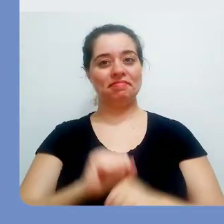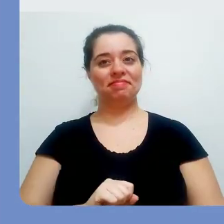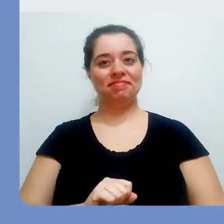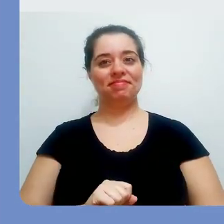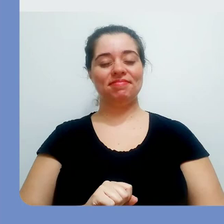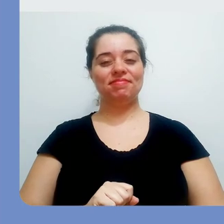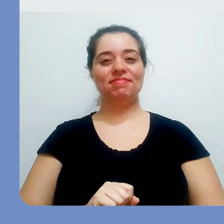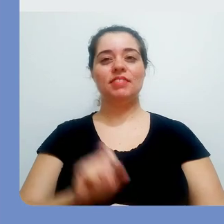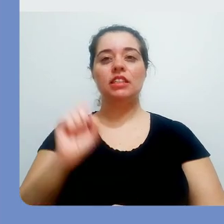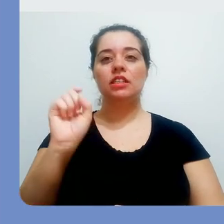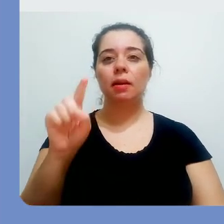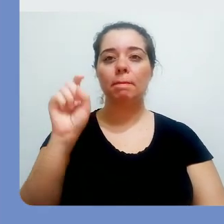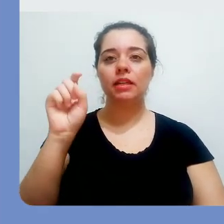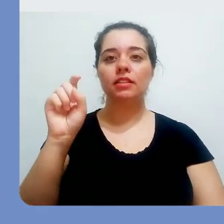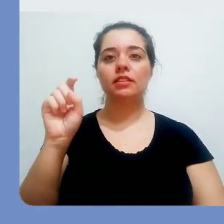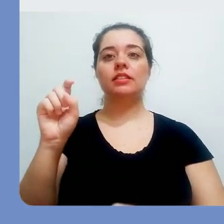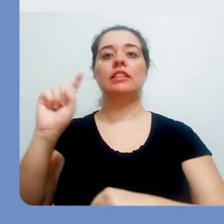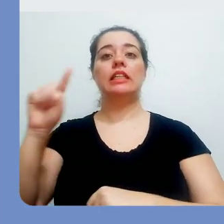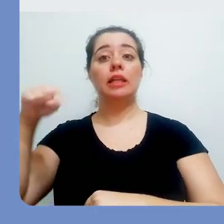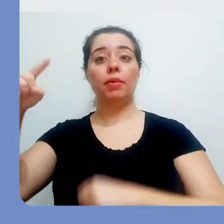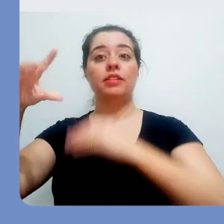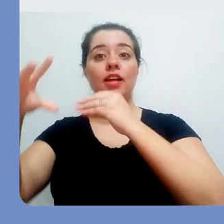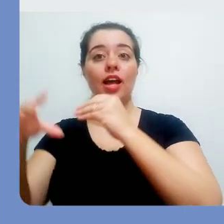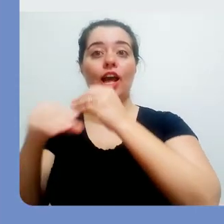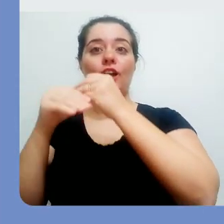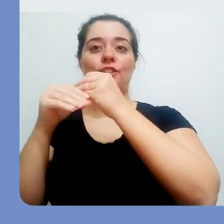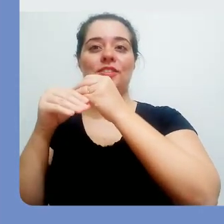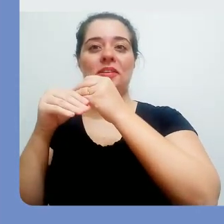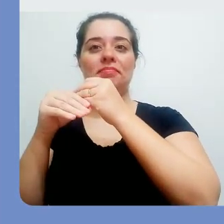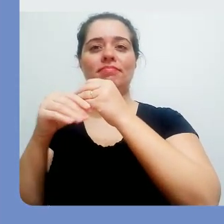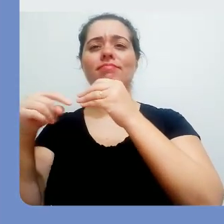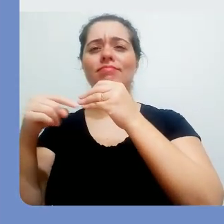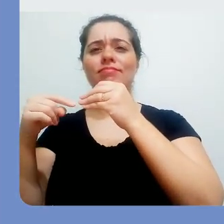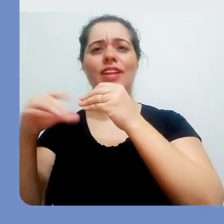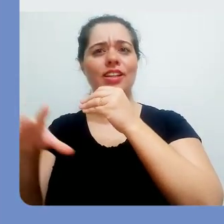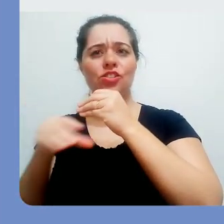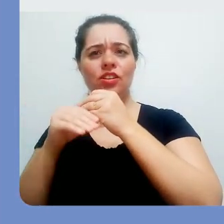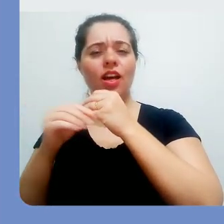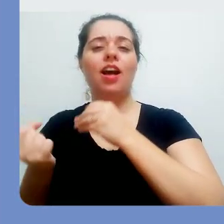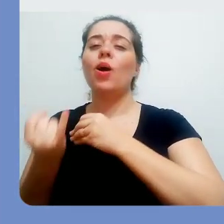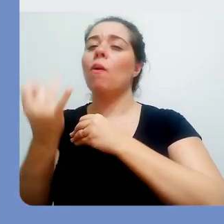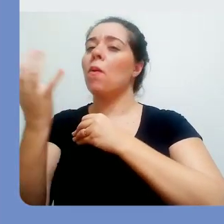usuário. Você seleciona o usuário e clica em Adicionar.